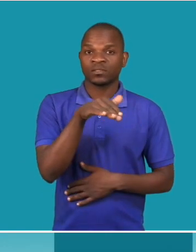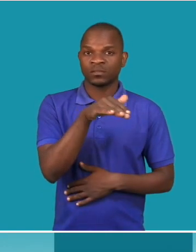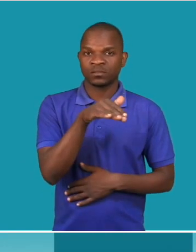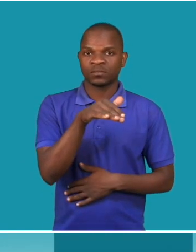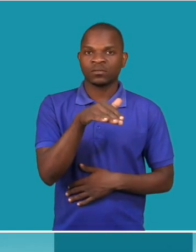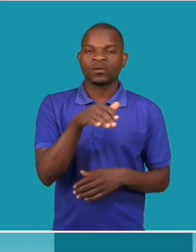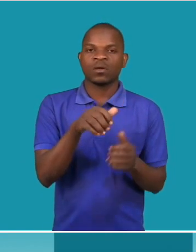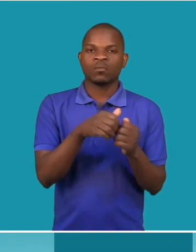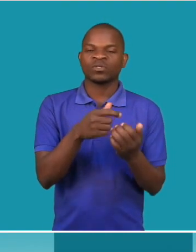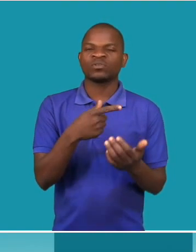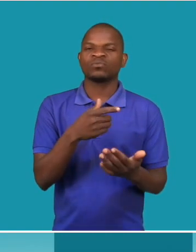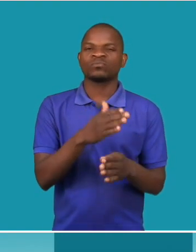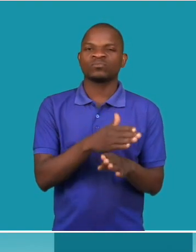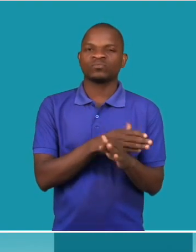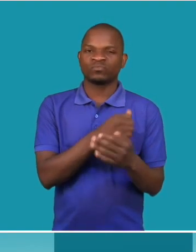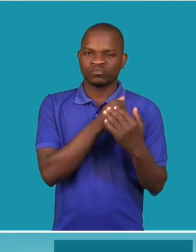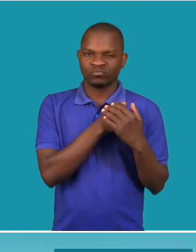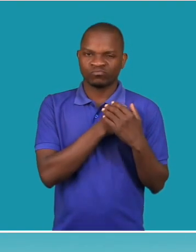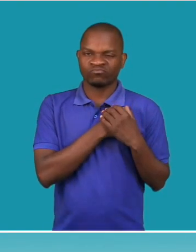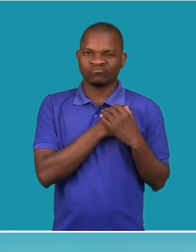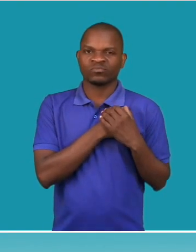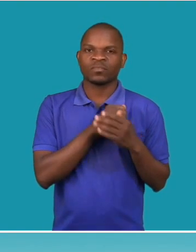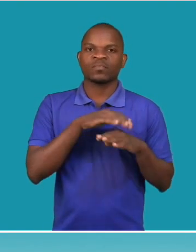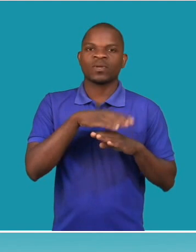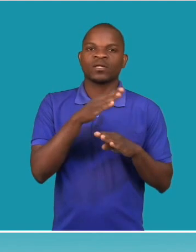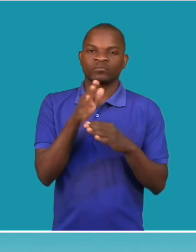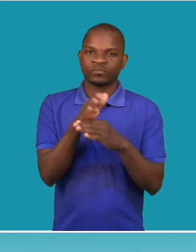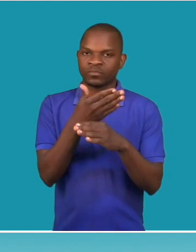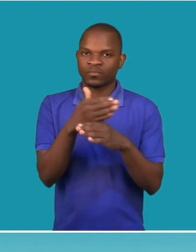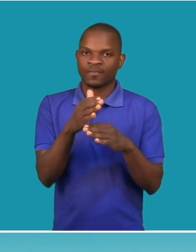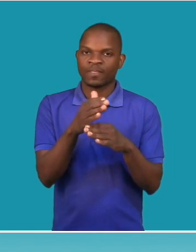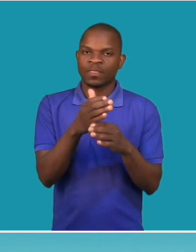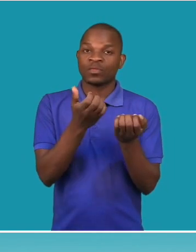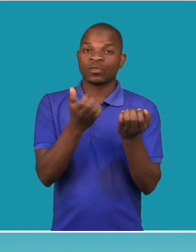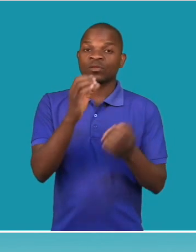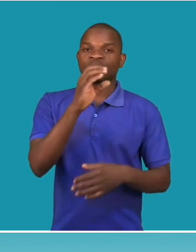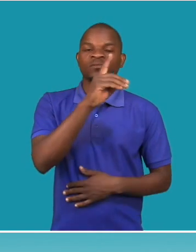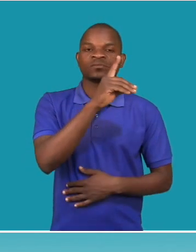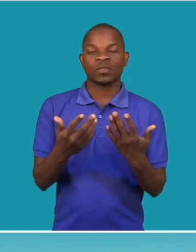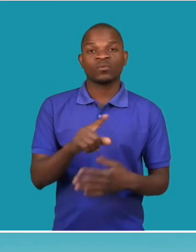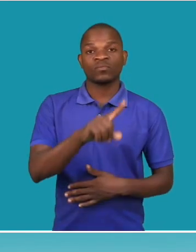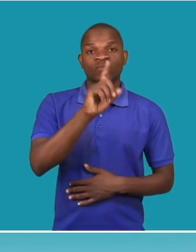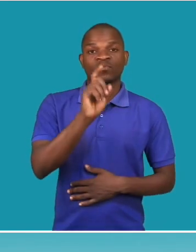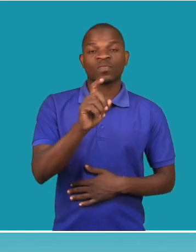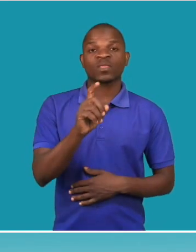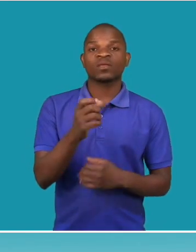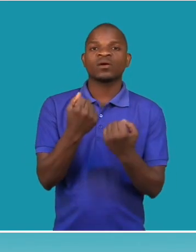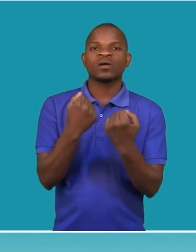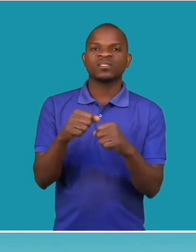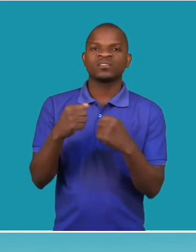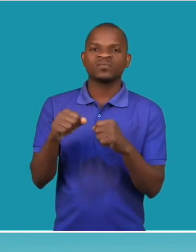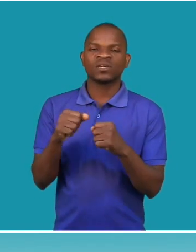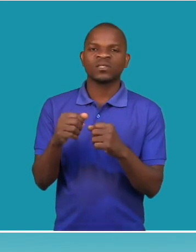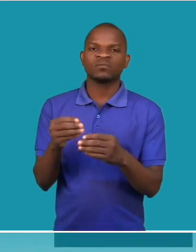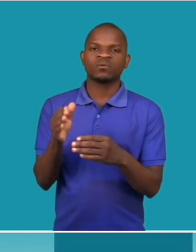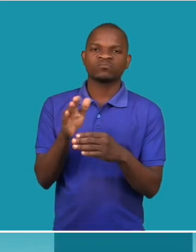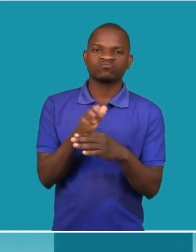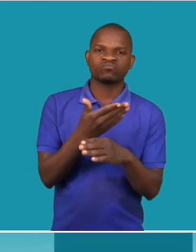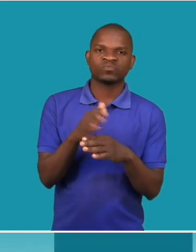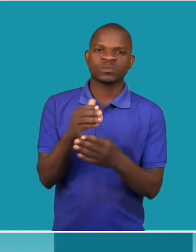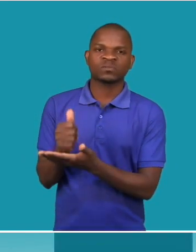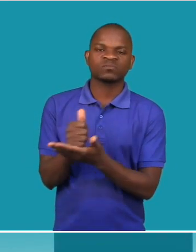então, aí foi a paixão de reabilitação das crianças com necessidades especiais. Em termos de atividades de